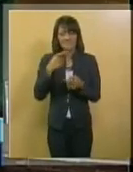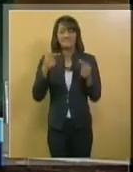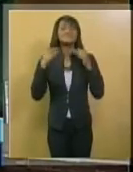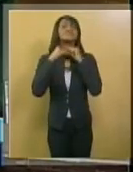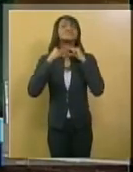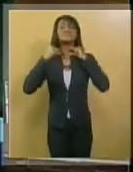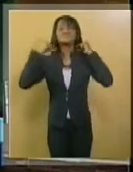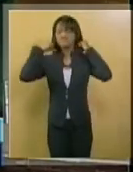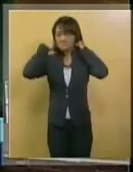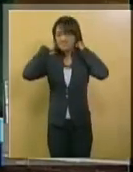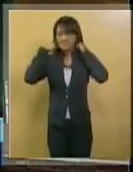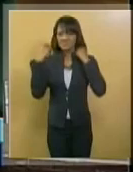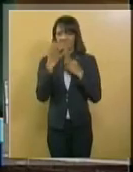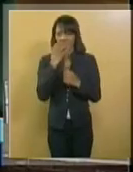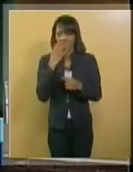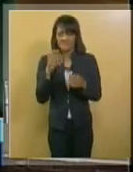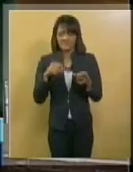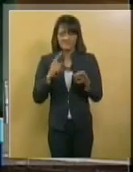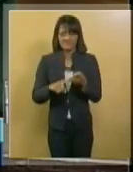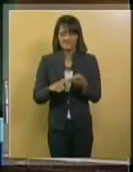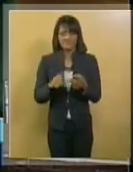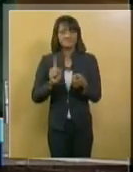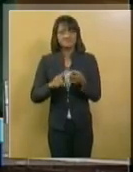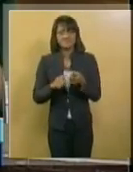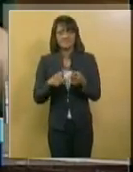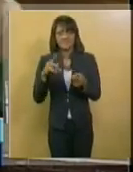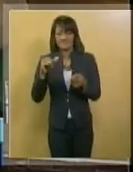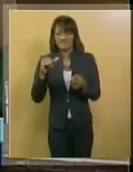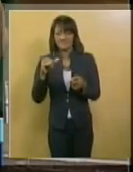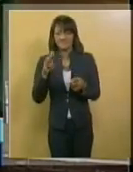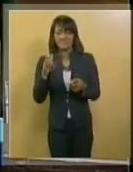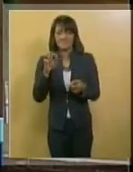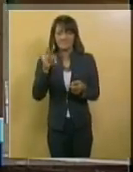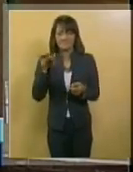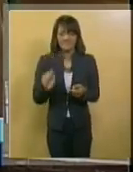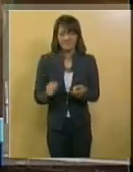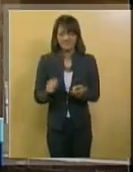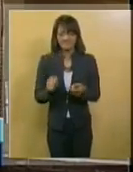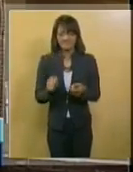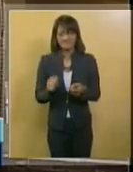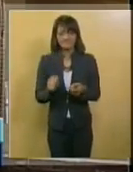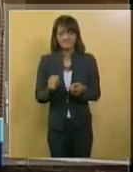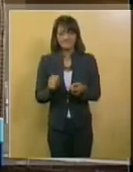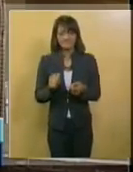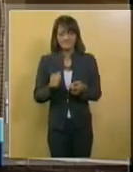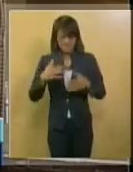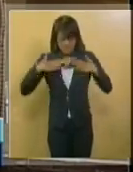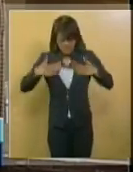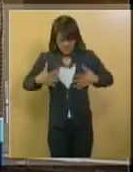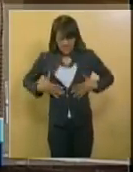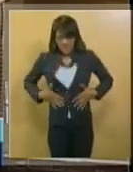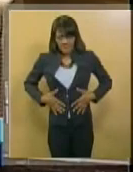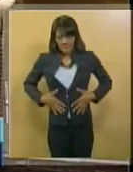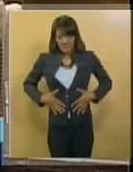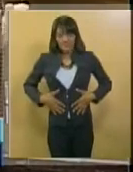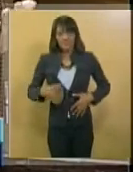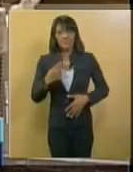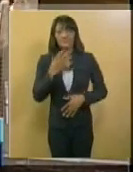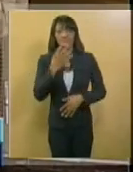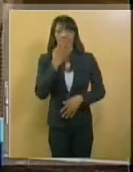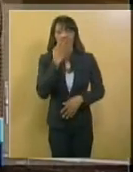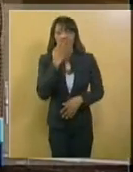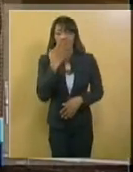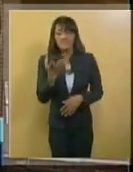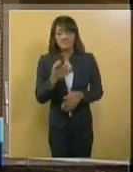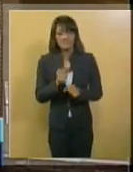quanto da Excalibur, e também da pipeta, para simplesmente transformar o corpo em um serial